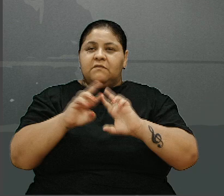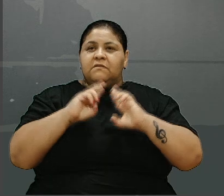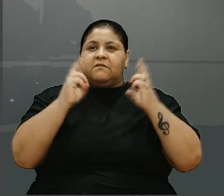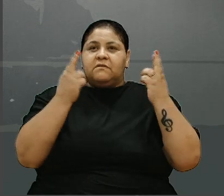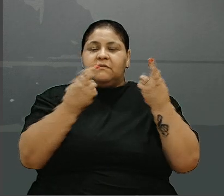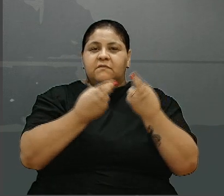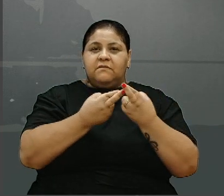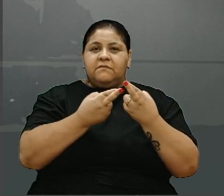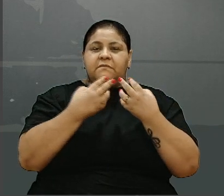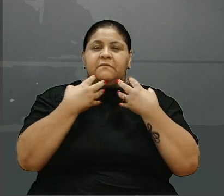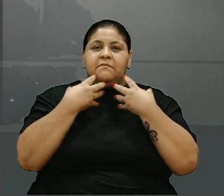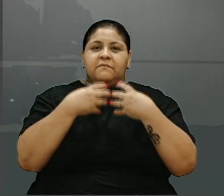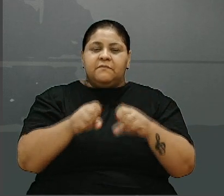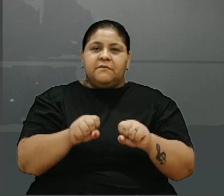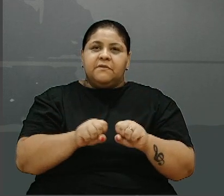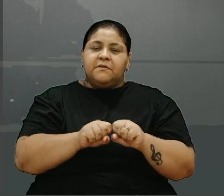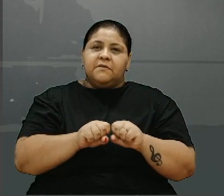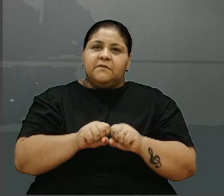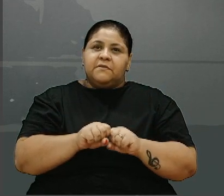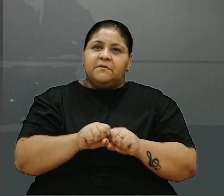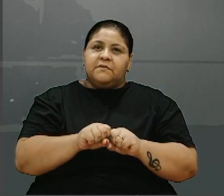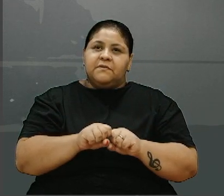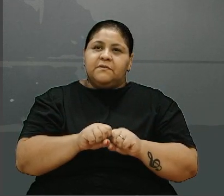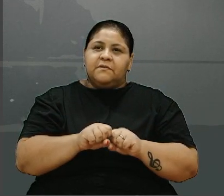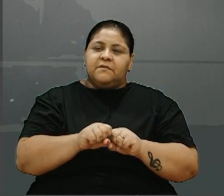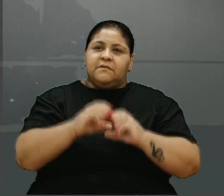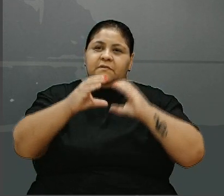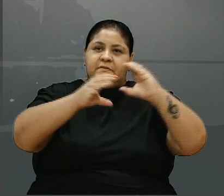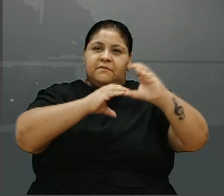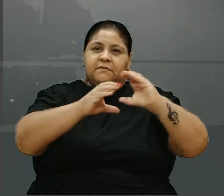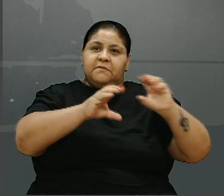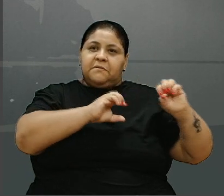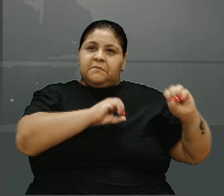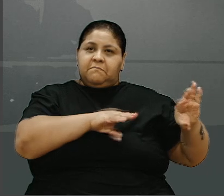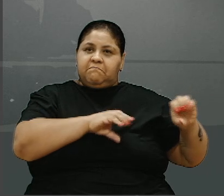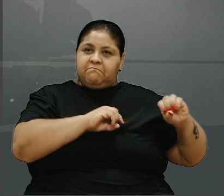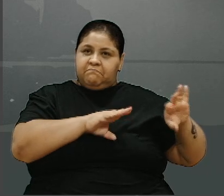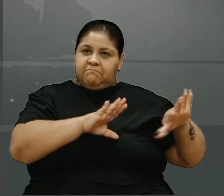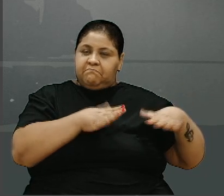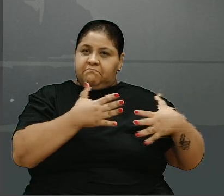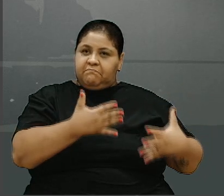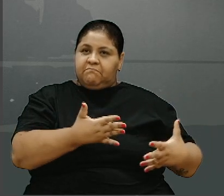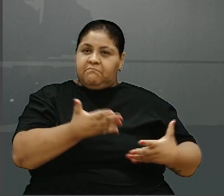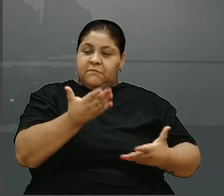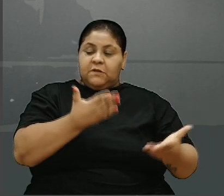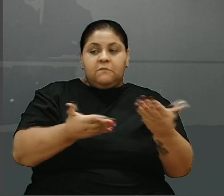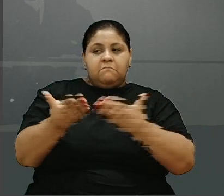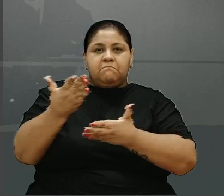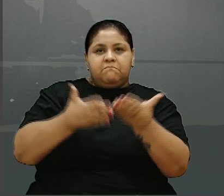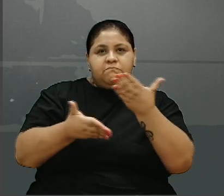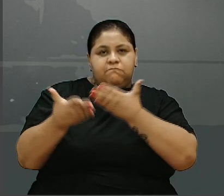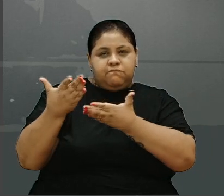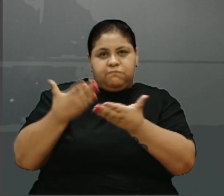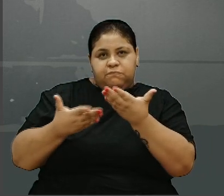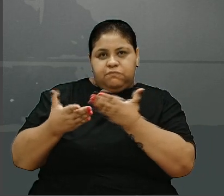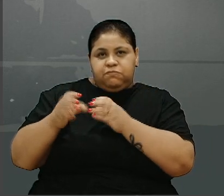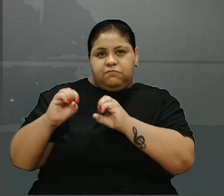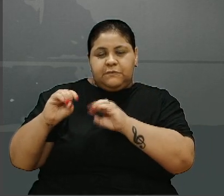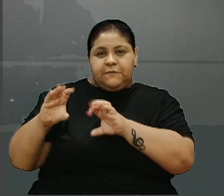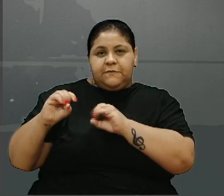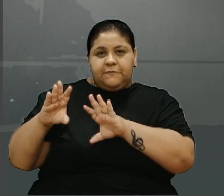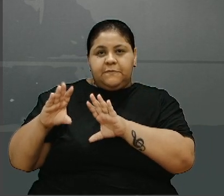do secretário de Mídias e Educação, em que trocamos ideias sobre